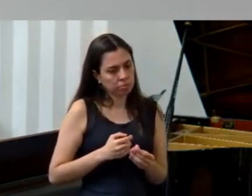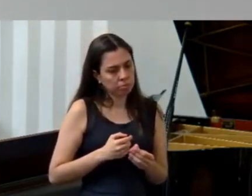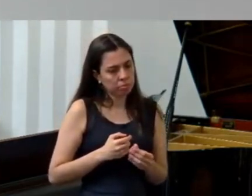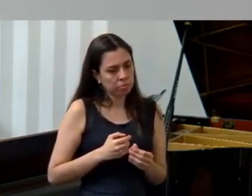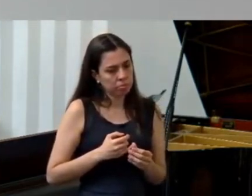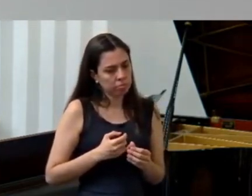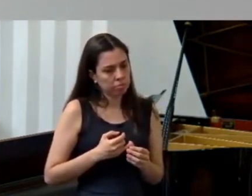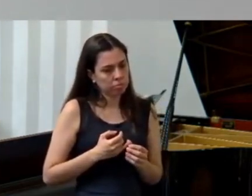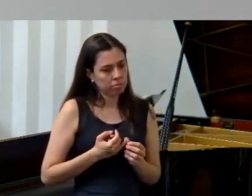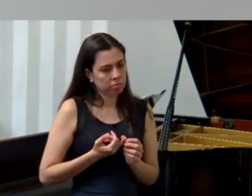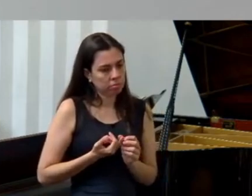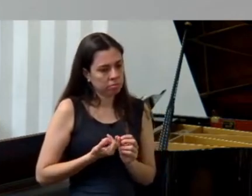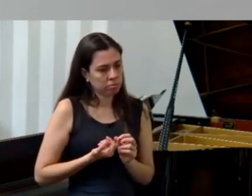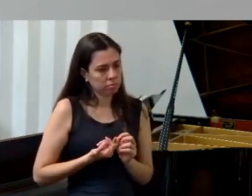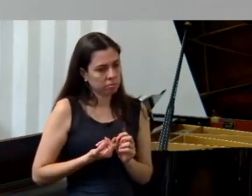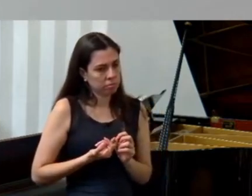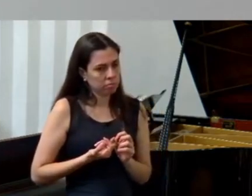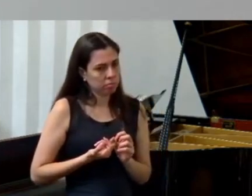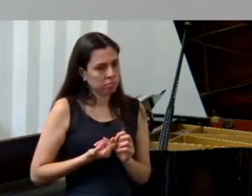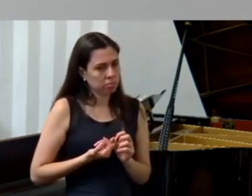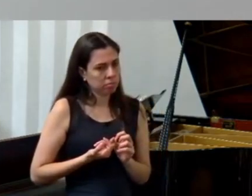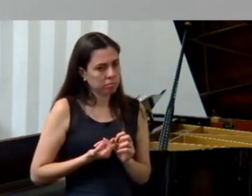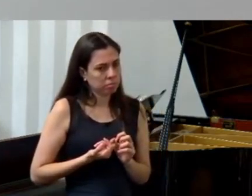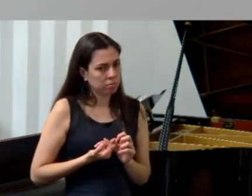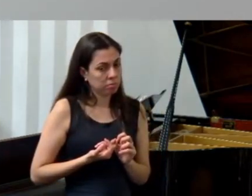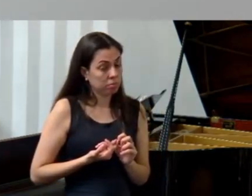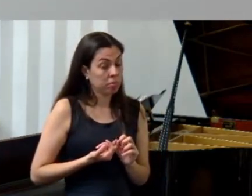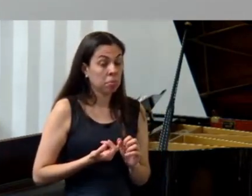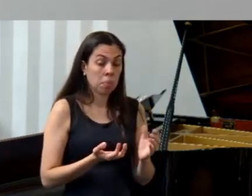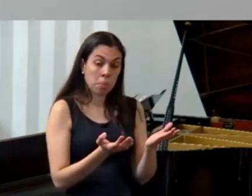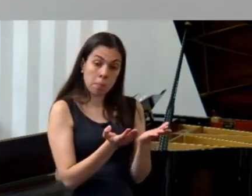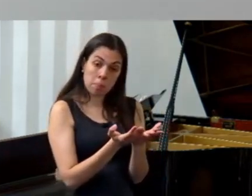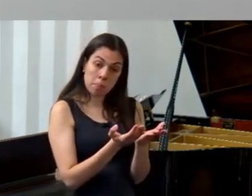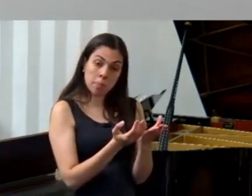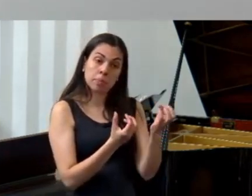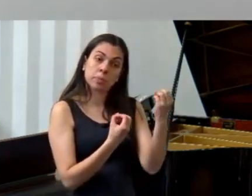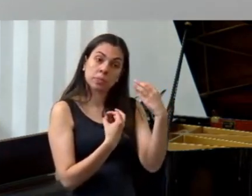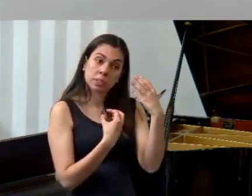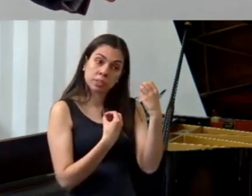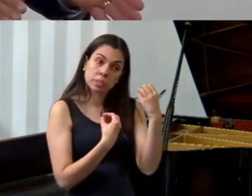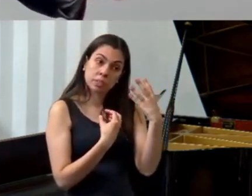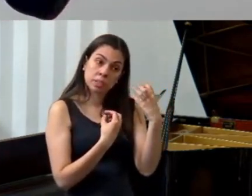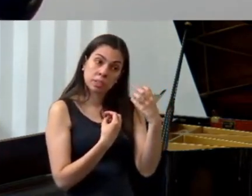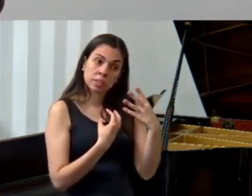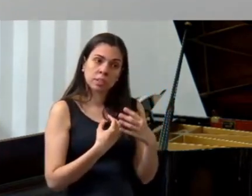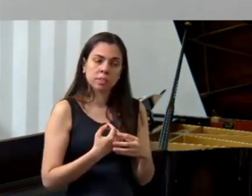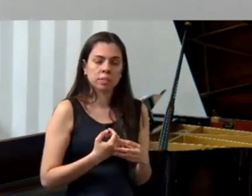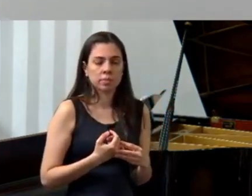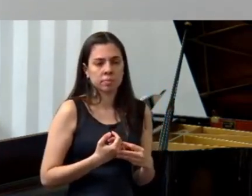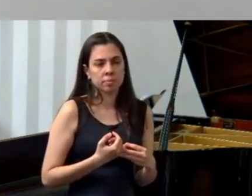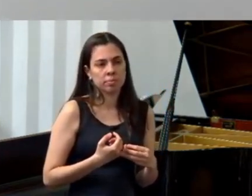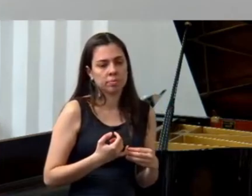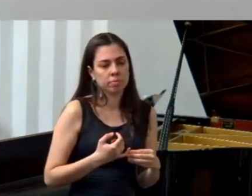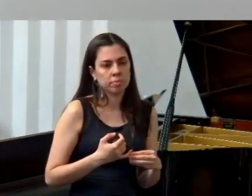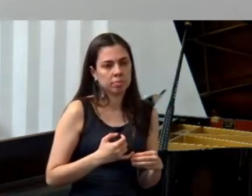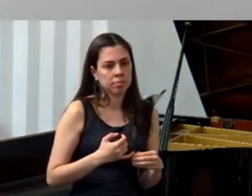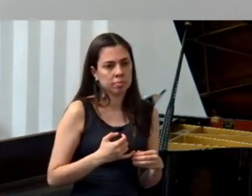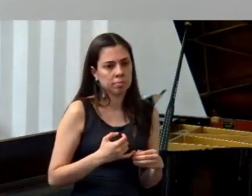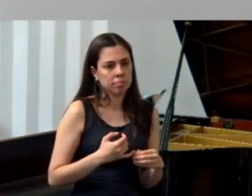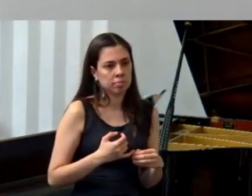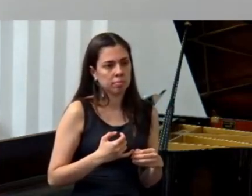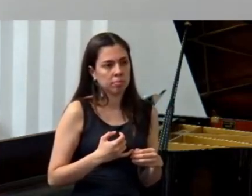Esse é o terceiro ensino que esse texto nos entrega. Estamos no centro da vontade de Deus?